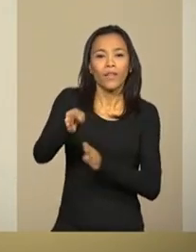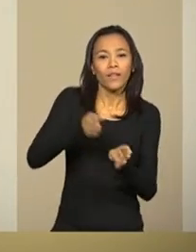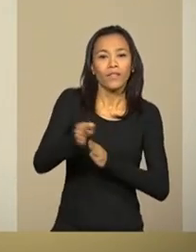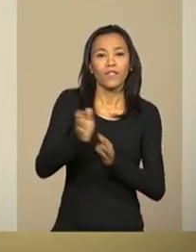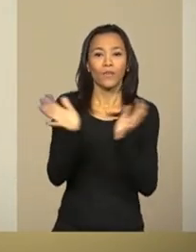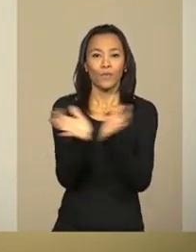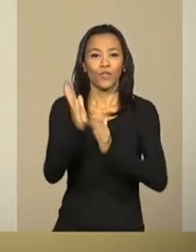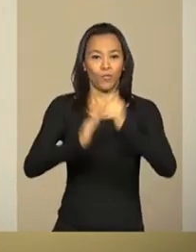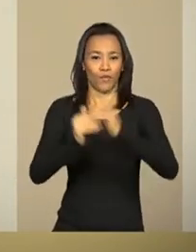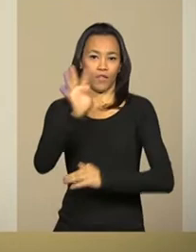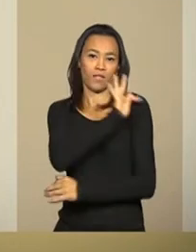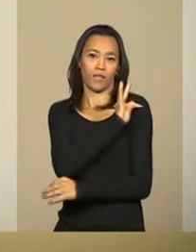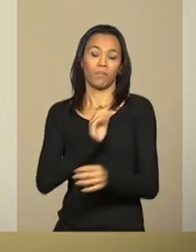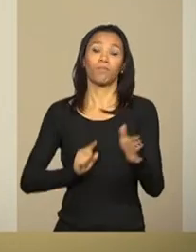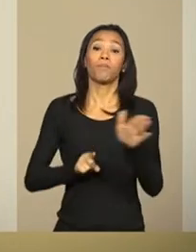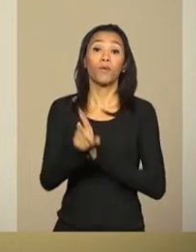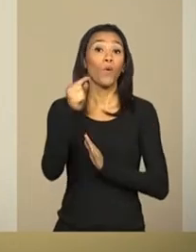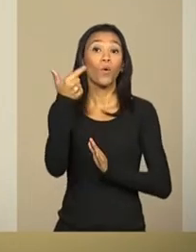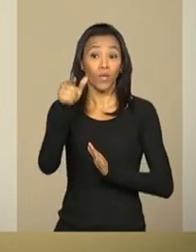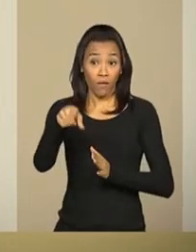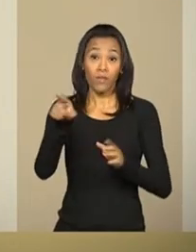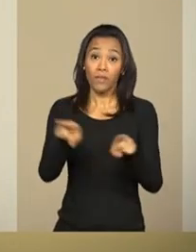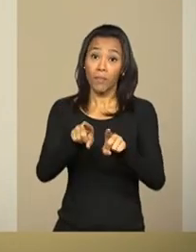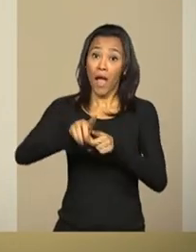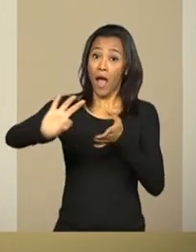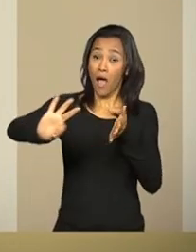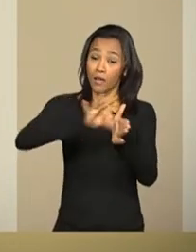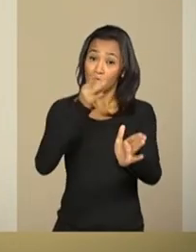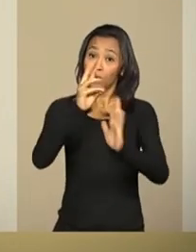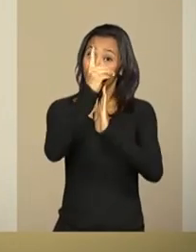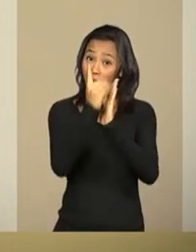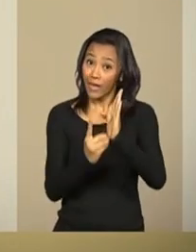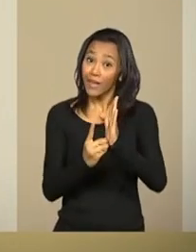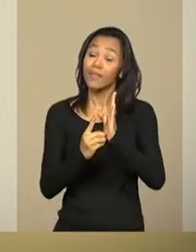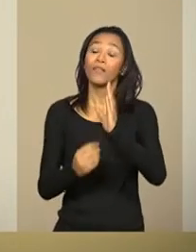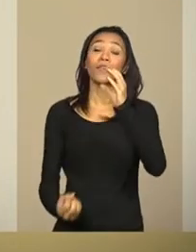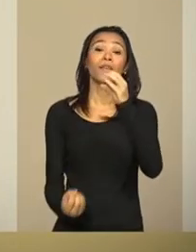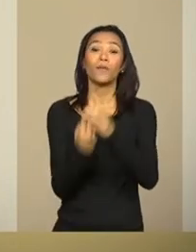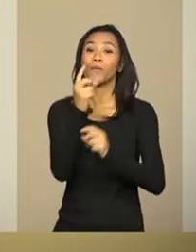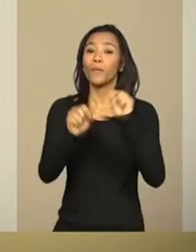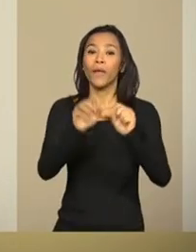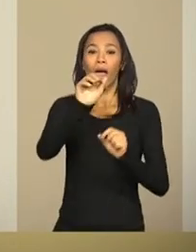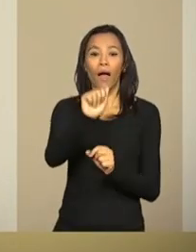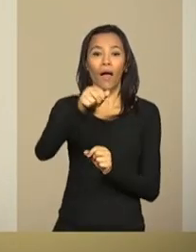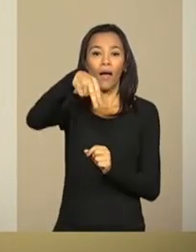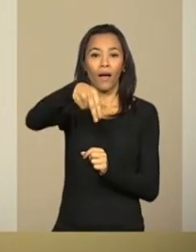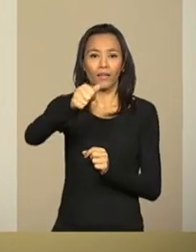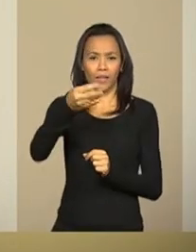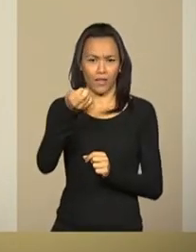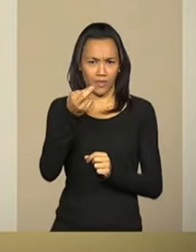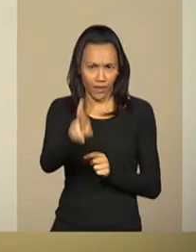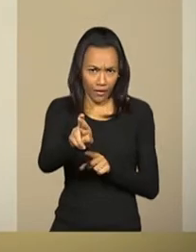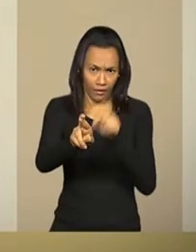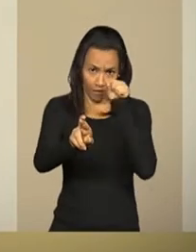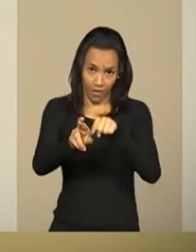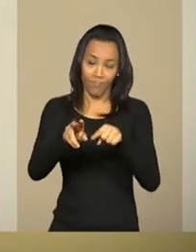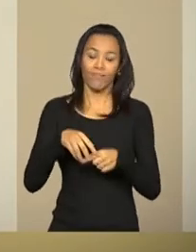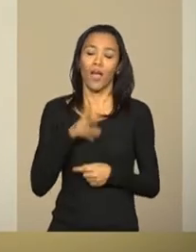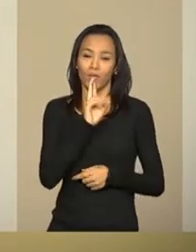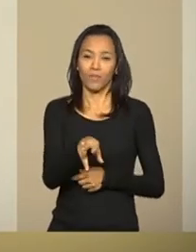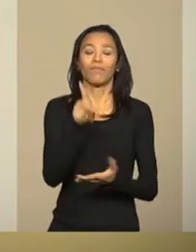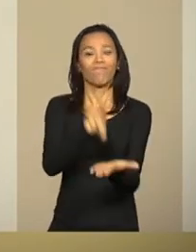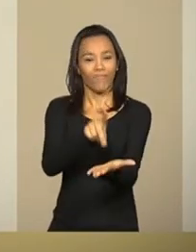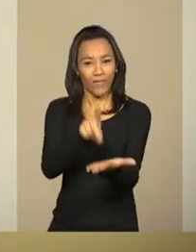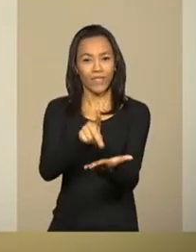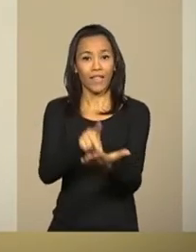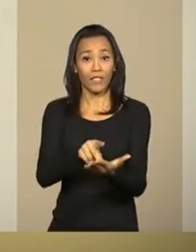graça. Presidenta, a senhora também assinou o decreto que regulamenta a ANATER, a Agência Nacional de Assistência Técnica e Extensão Rural. É verdade,